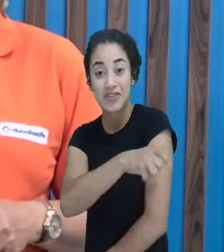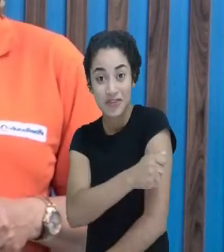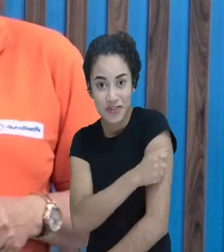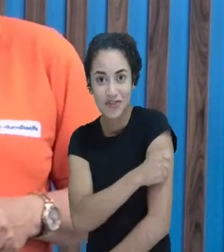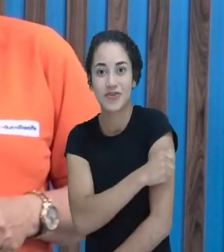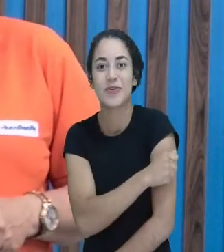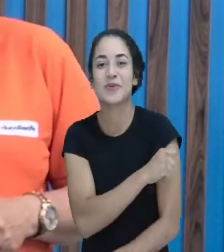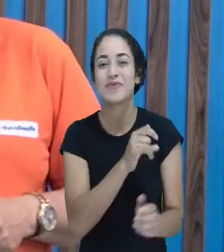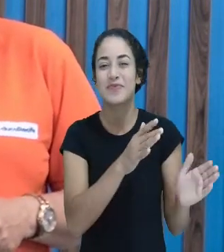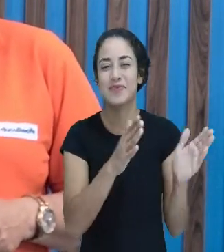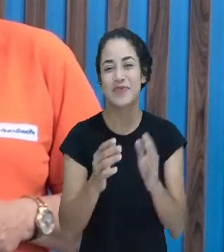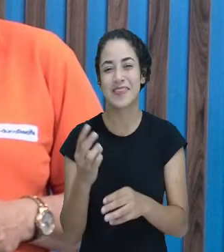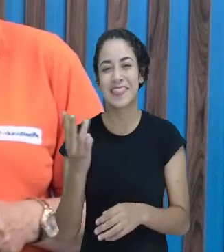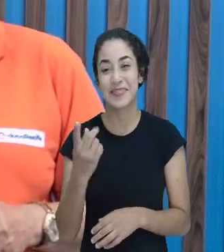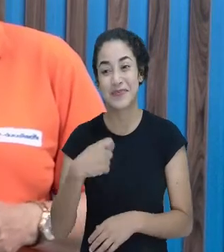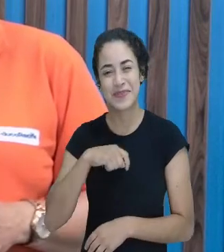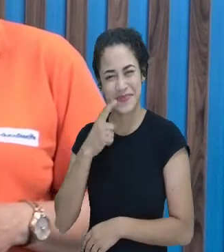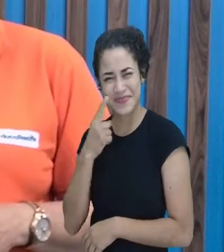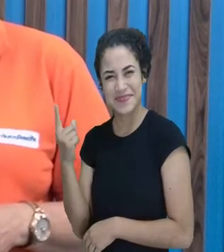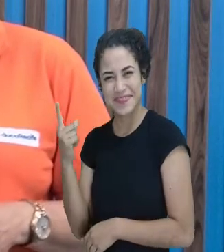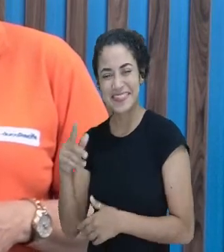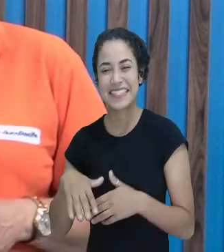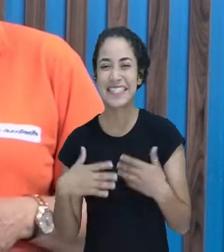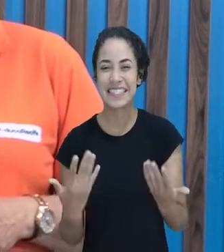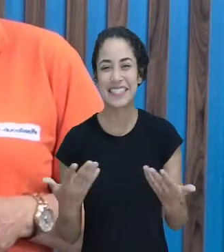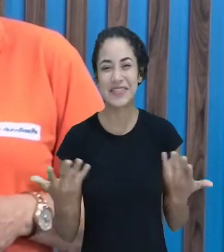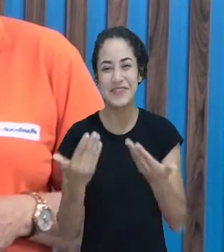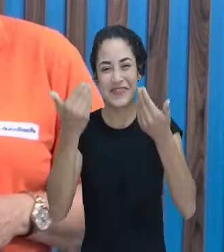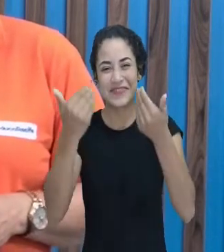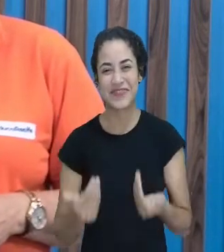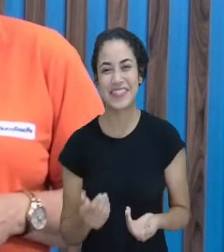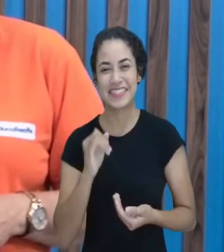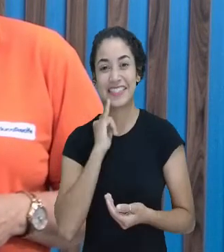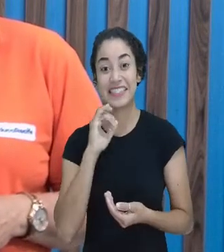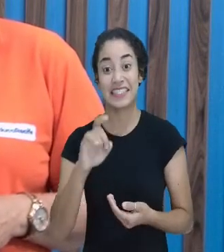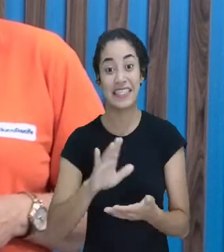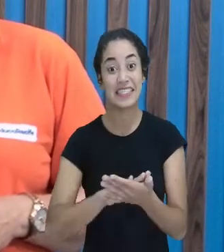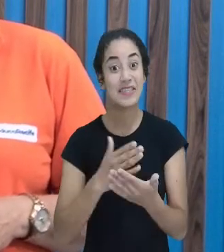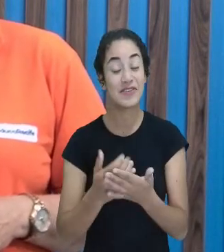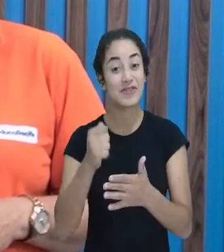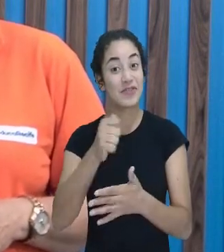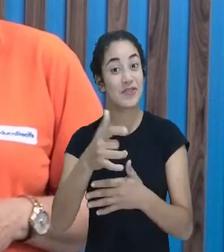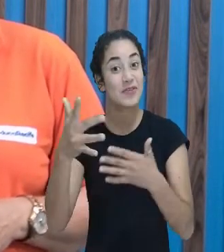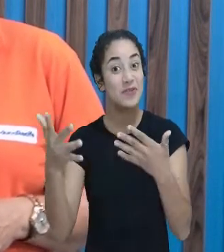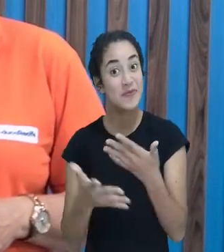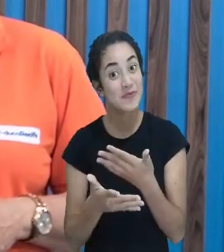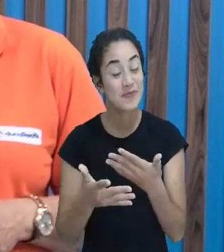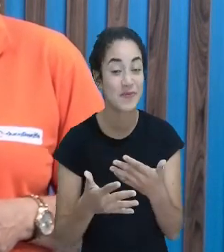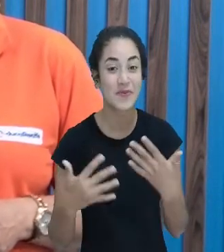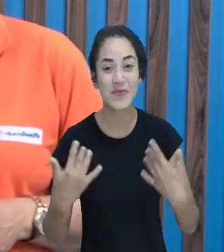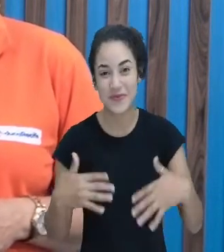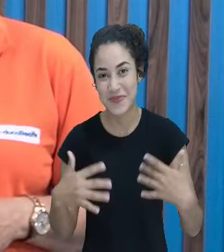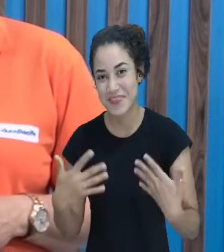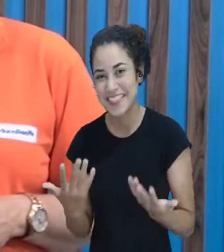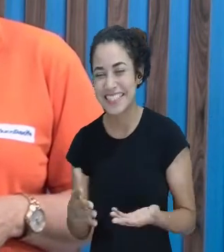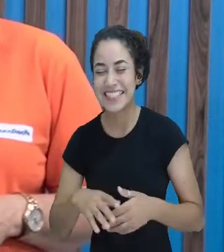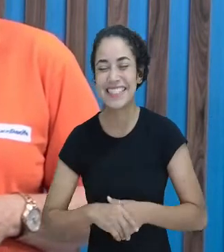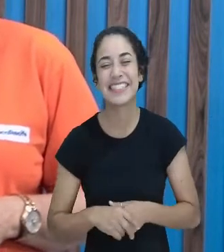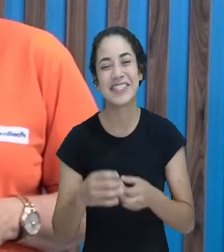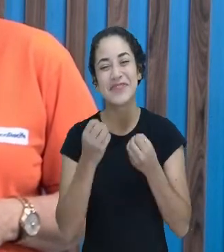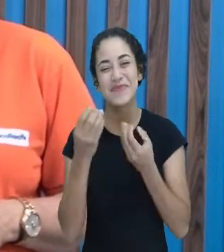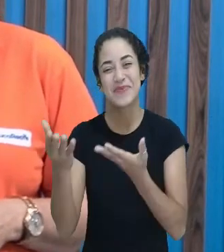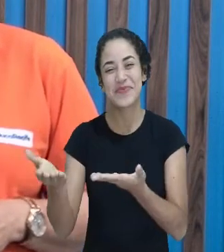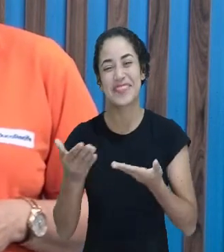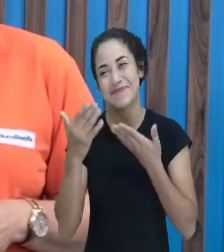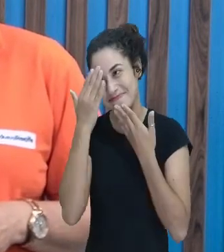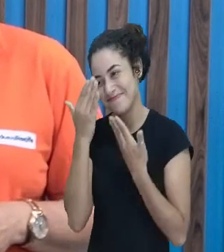sinal é esse. Temos a Ingrid para fazer a nossa tradução em Libras. Né, Ingrid? Seja